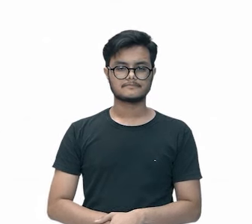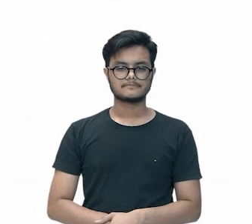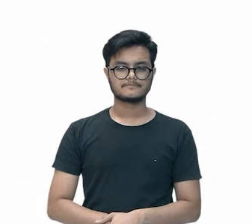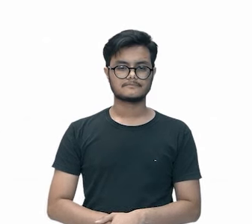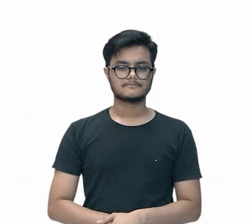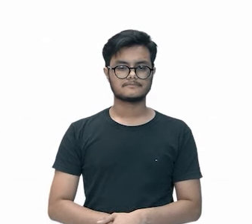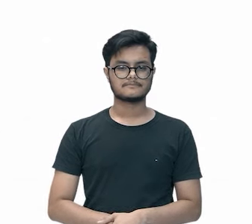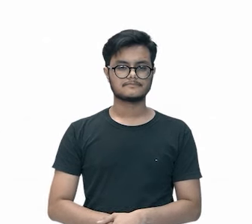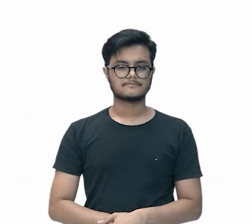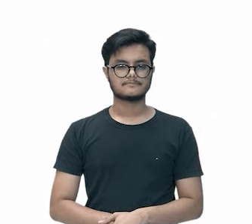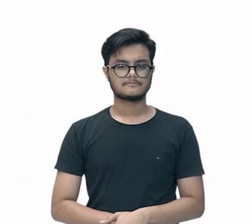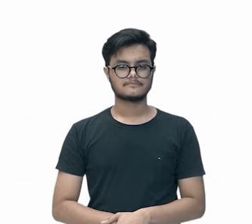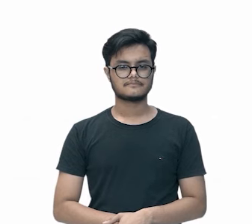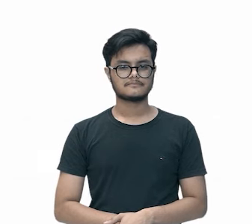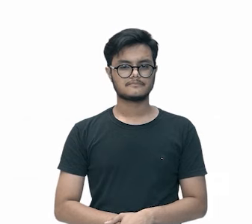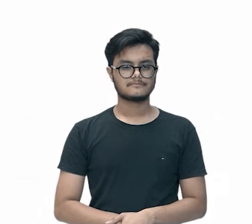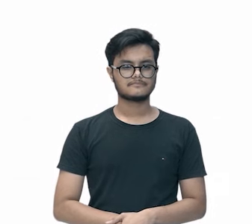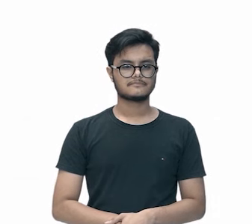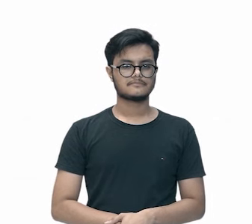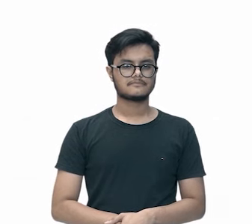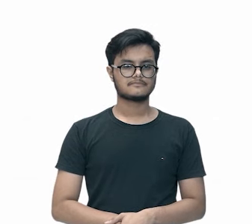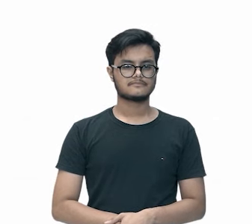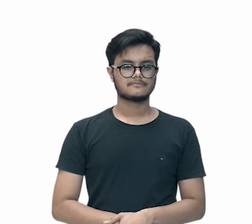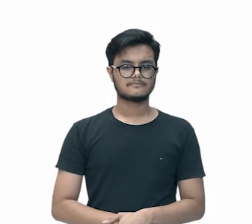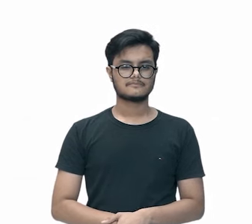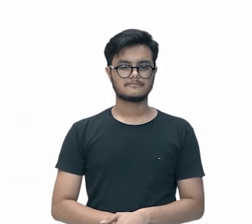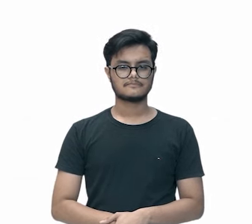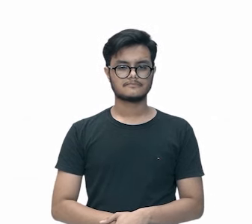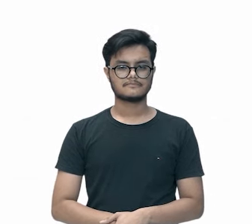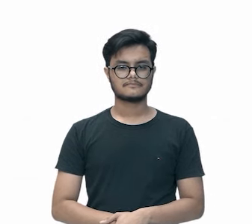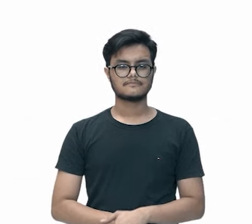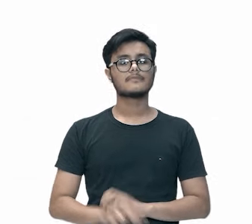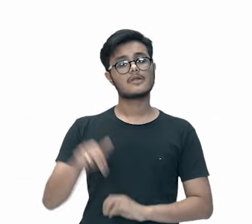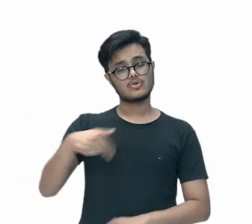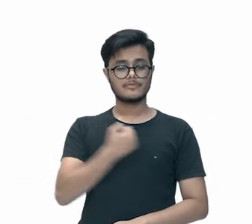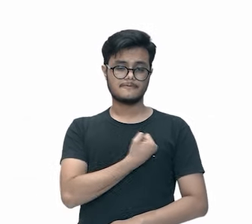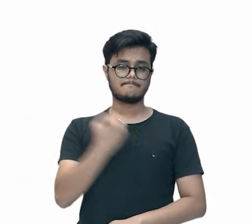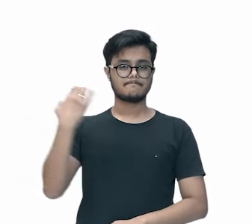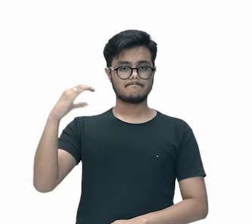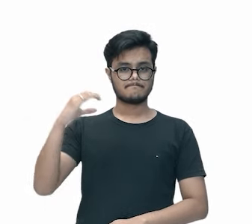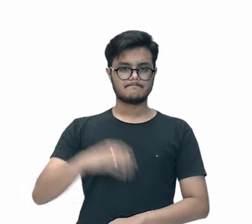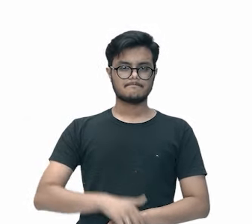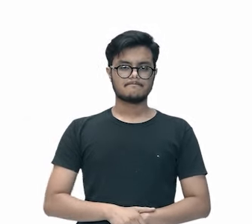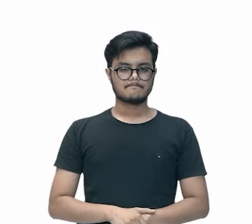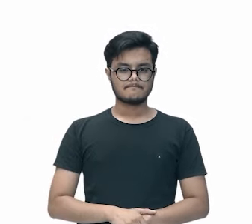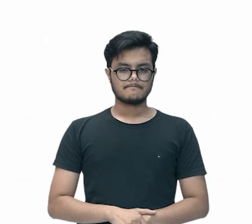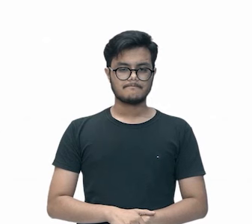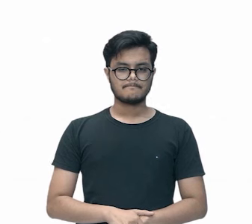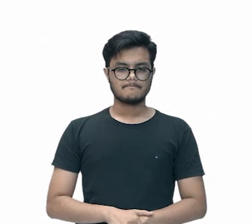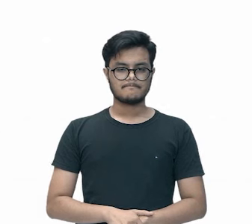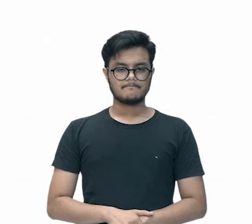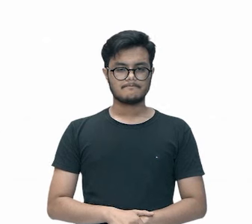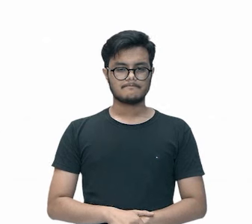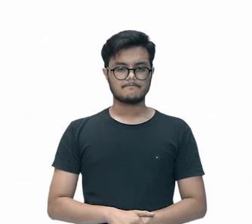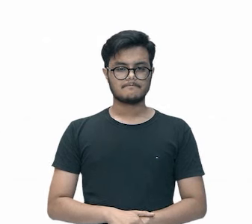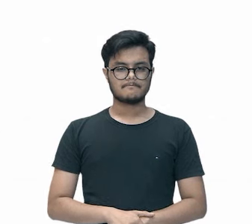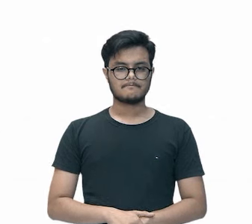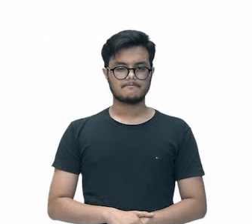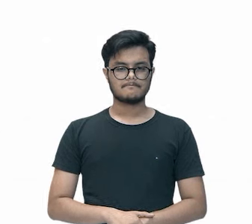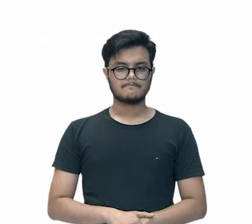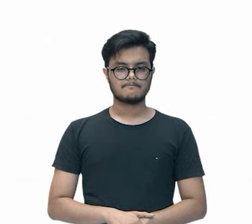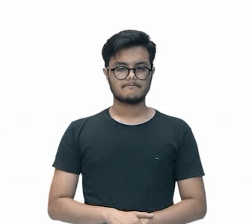CnH2n, também a mesma coisa, né? Esse Nzinho indica a quantidade de carbonos presentes ali. Para o alcino, nós